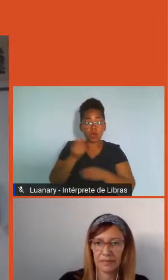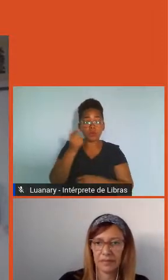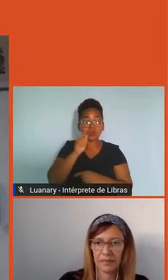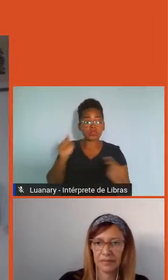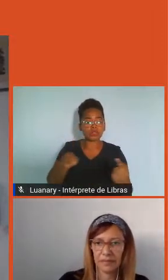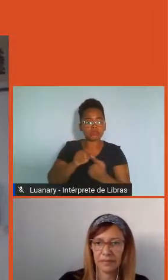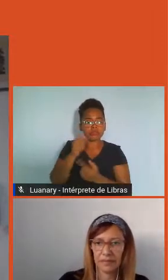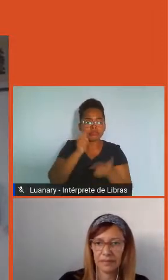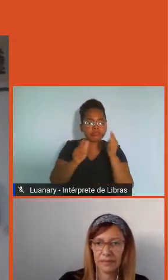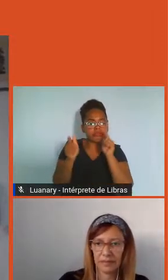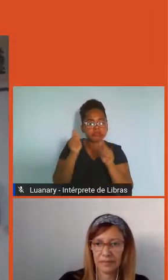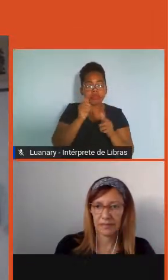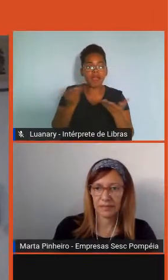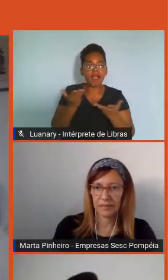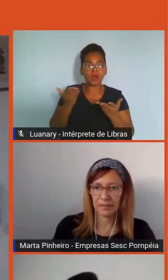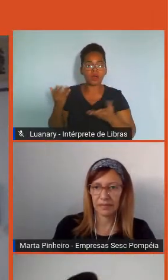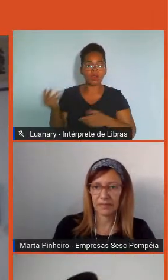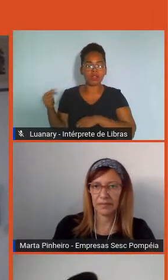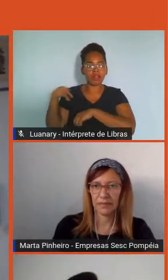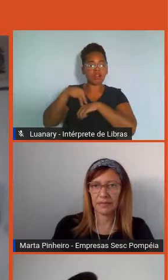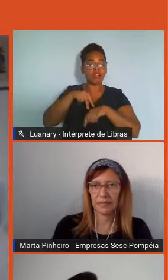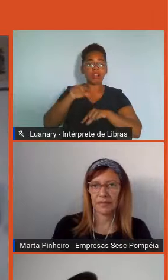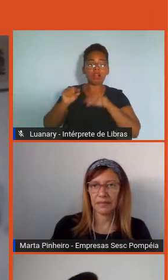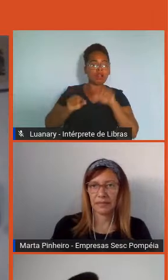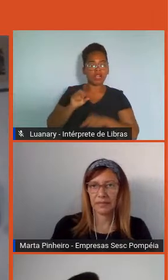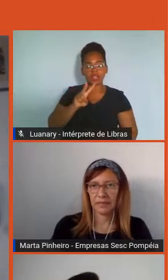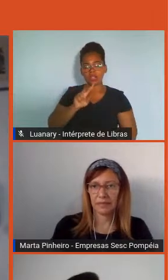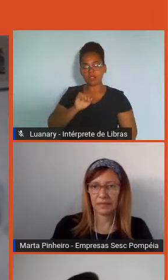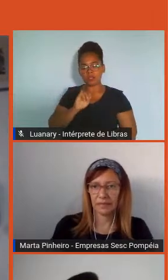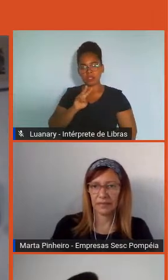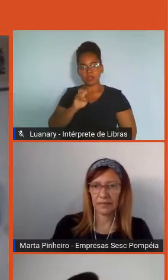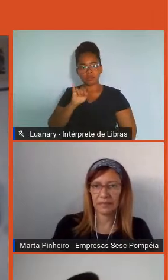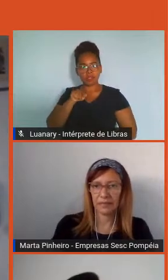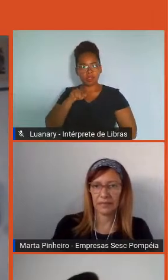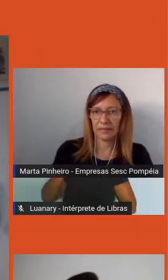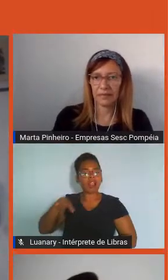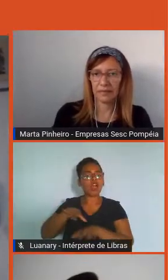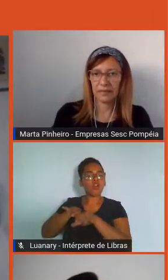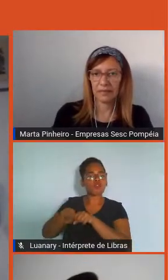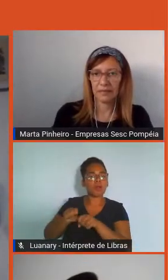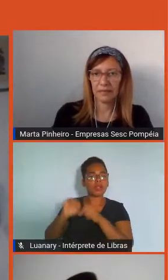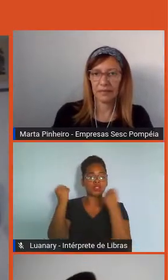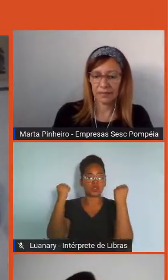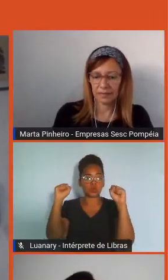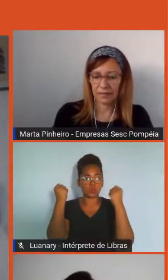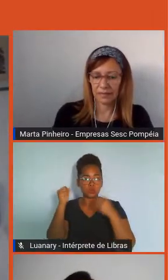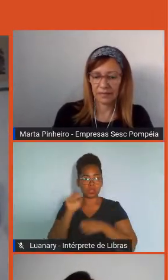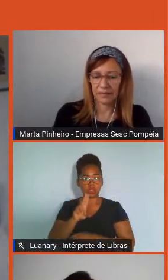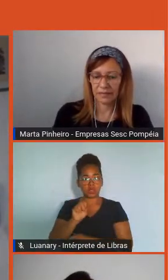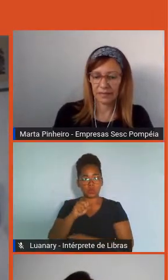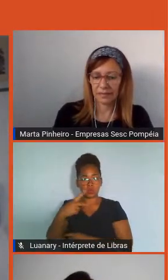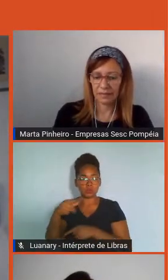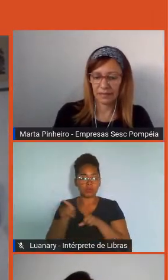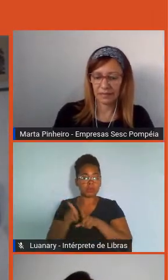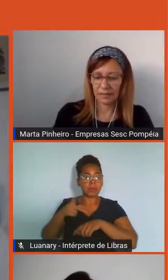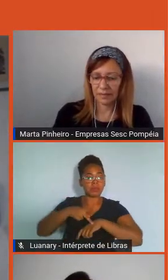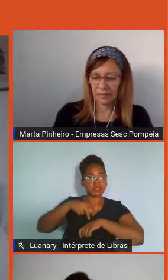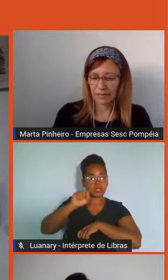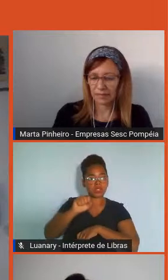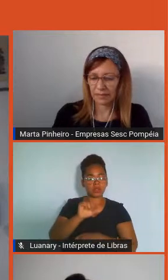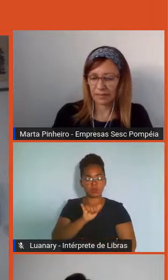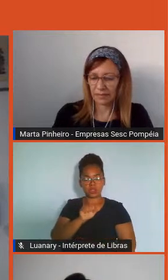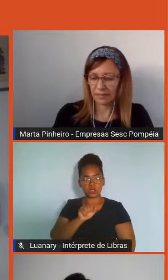apresento a vocês Vivian Shoji, graduada em Educação Física pela USP, com pós-graduação em Yoga pela FMU,